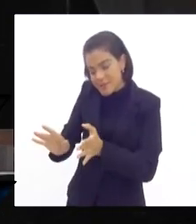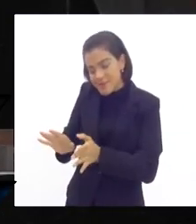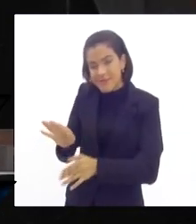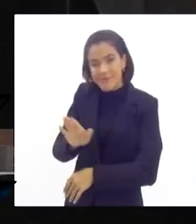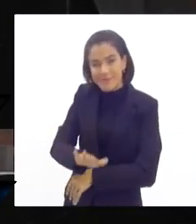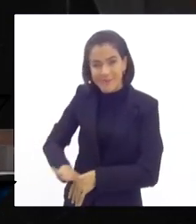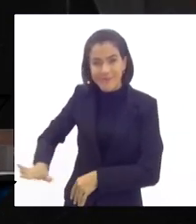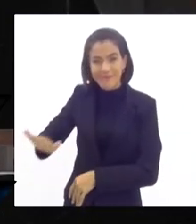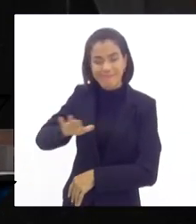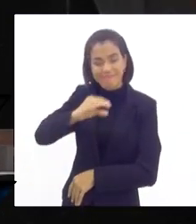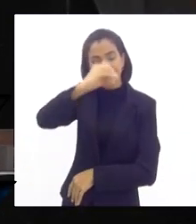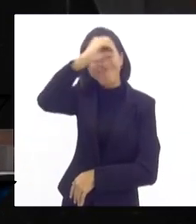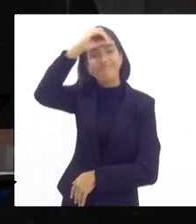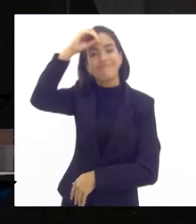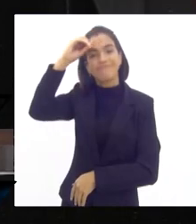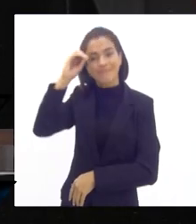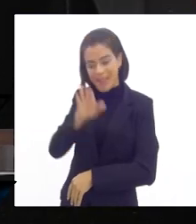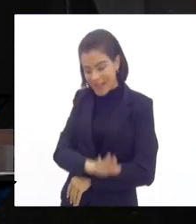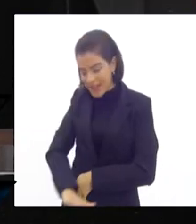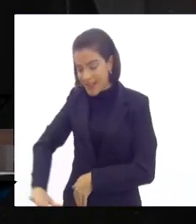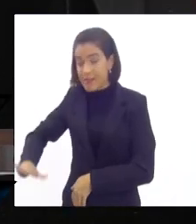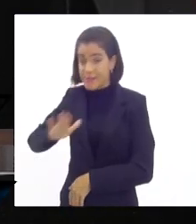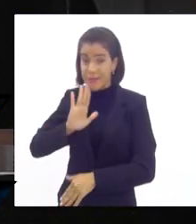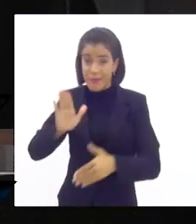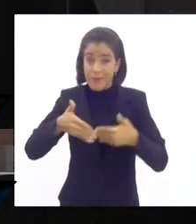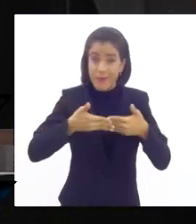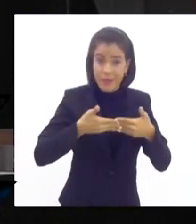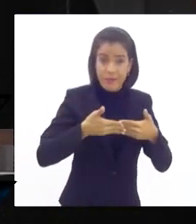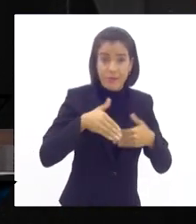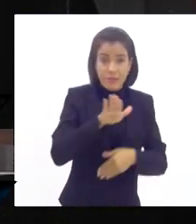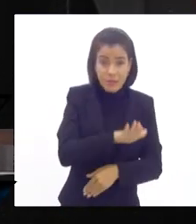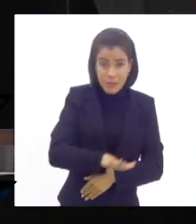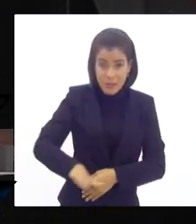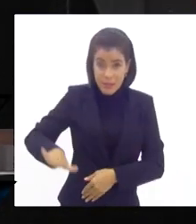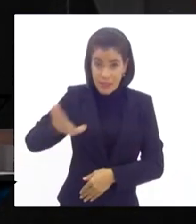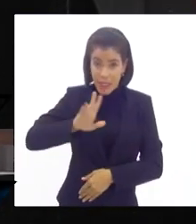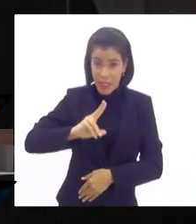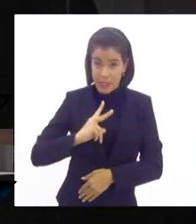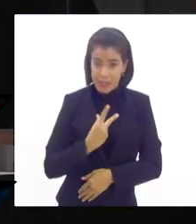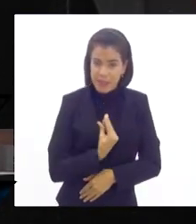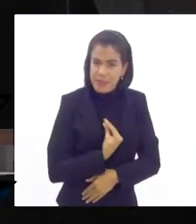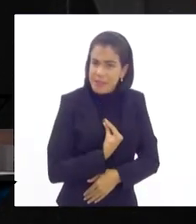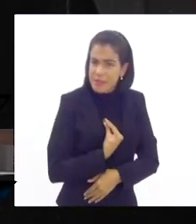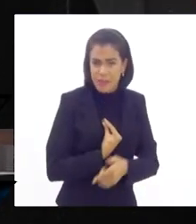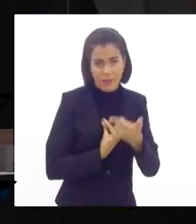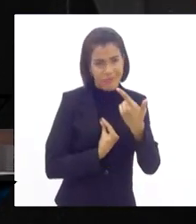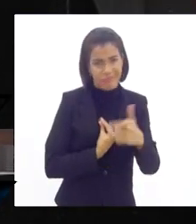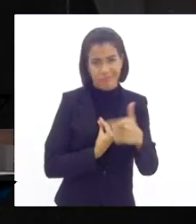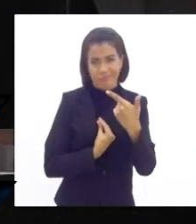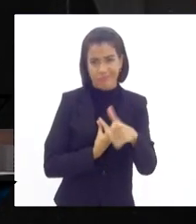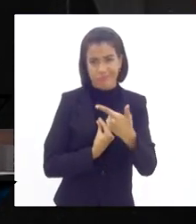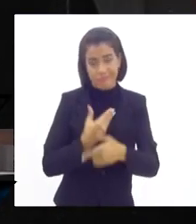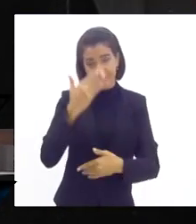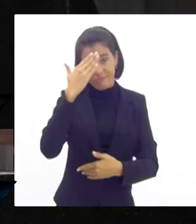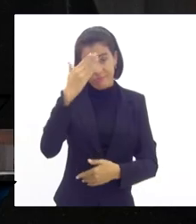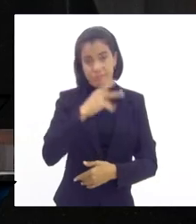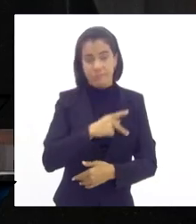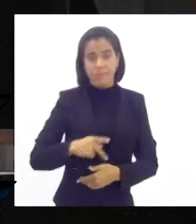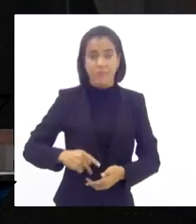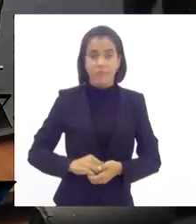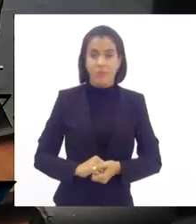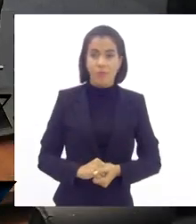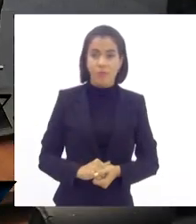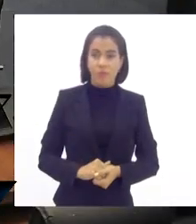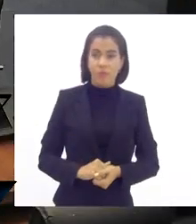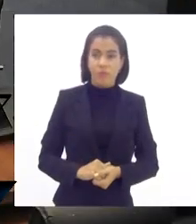deixem a inocência das crianças e eu vou finalizar criança trans não existe Obrigada presidente